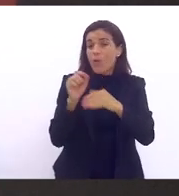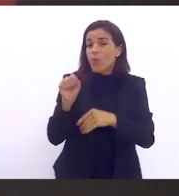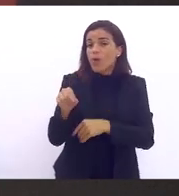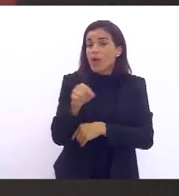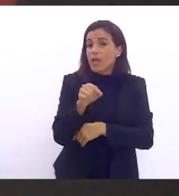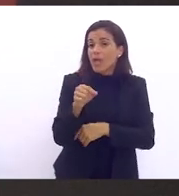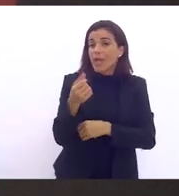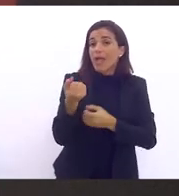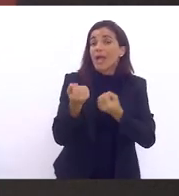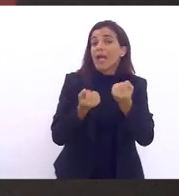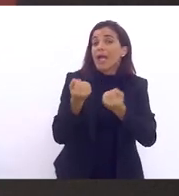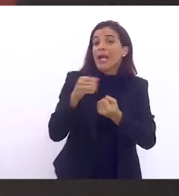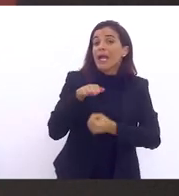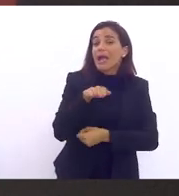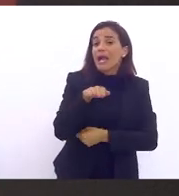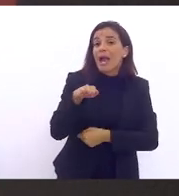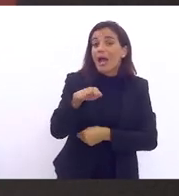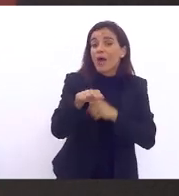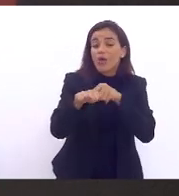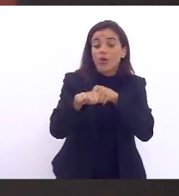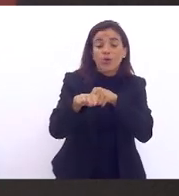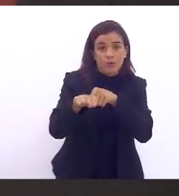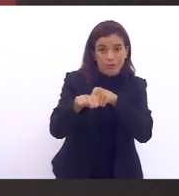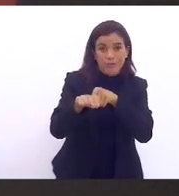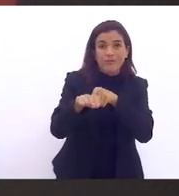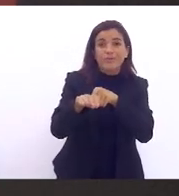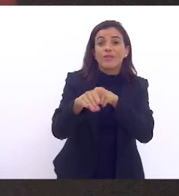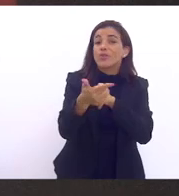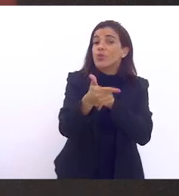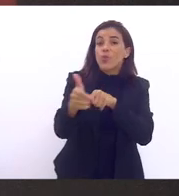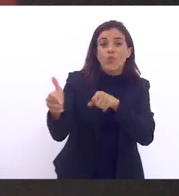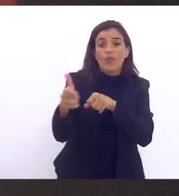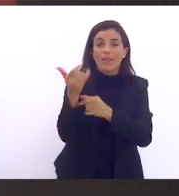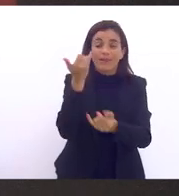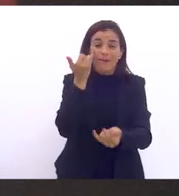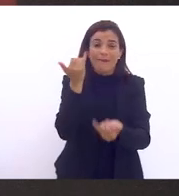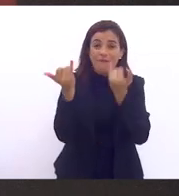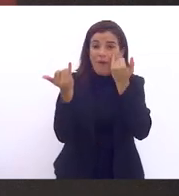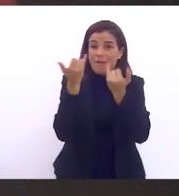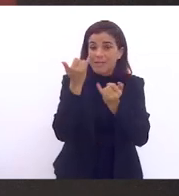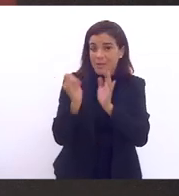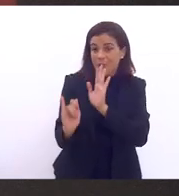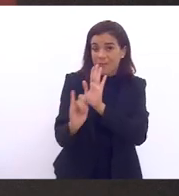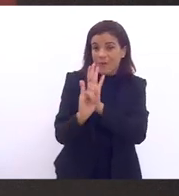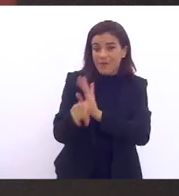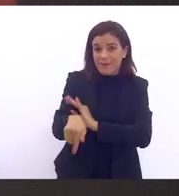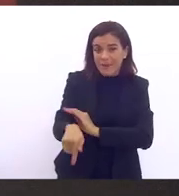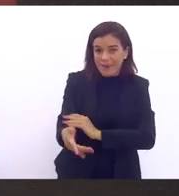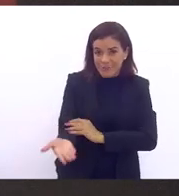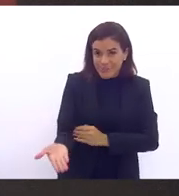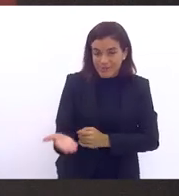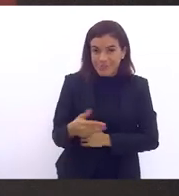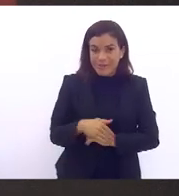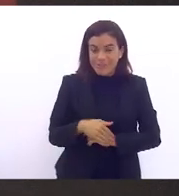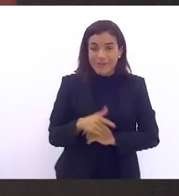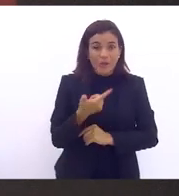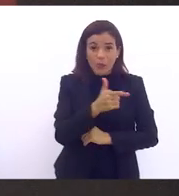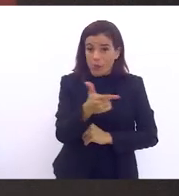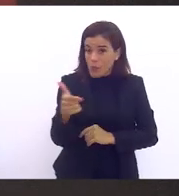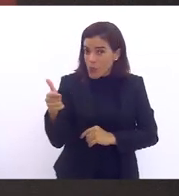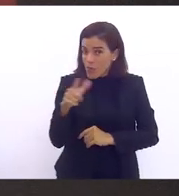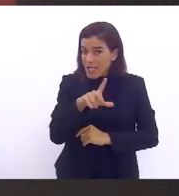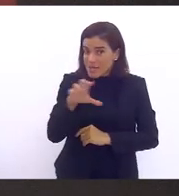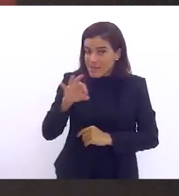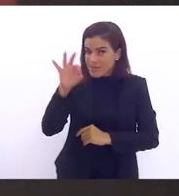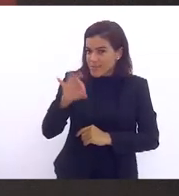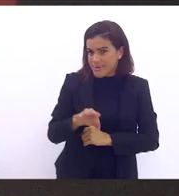do quê como eu vou tratar e fazer a jornada desse Cliente sem tag mais fácil no mundo todo acontece isso não tem tag 100%